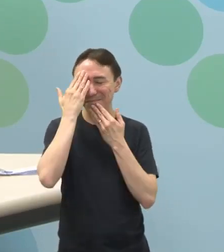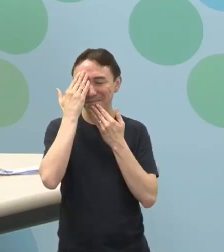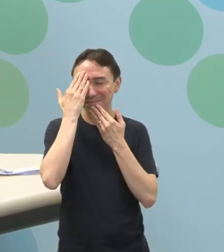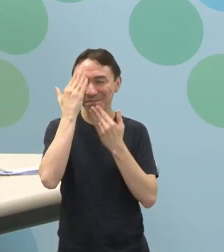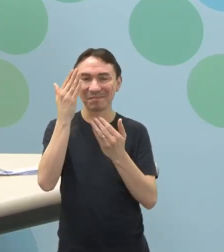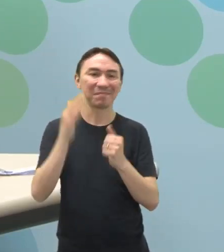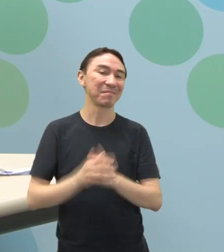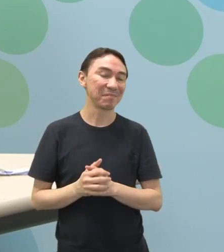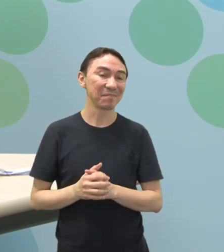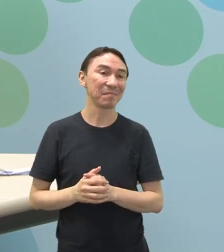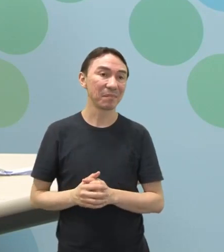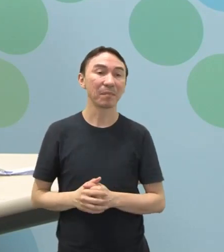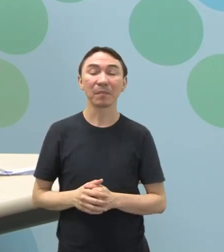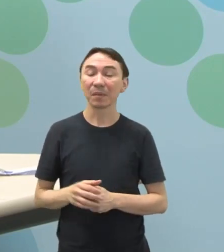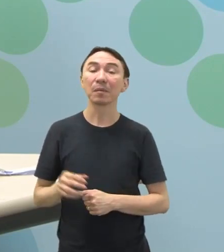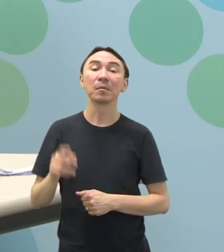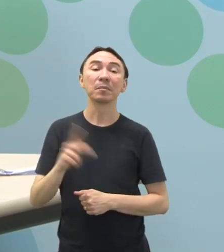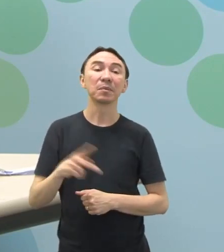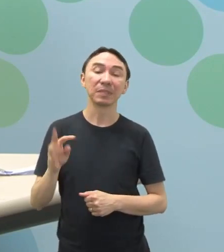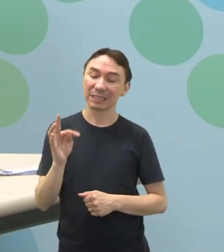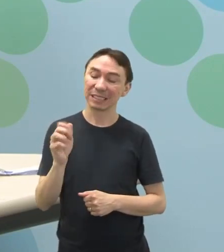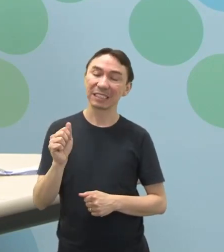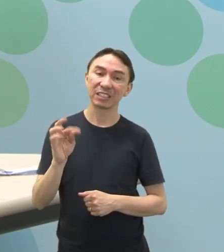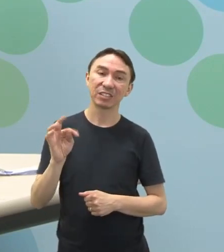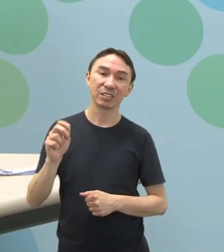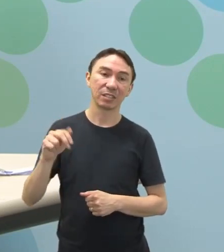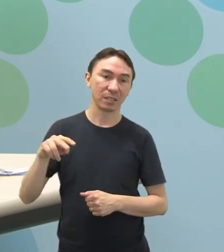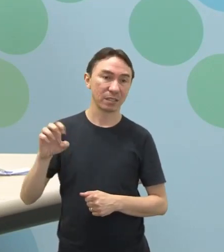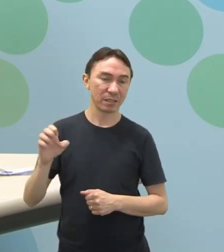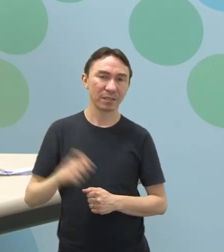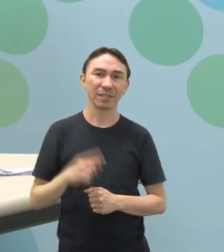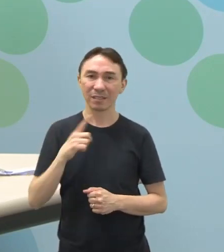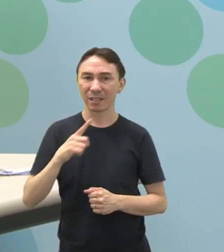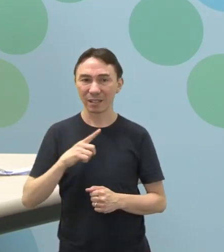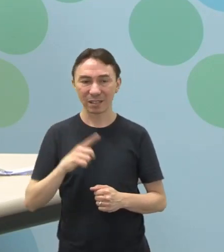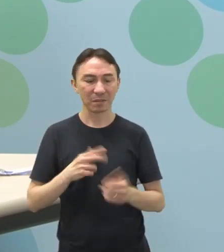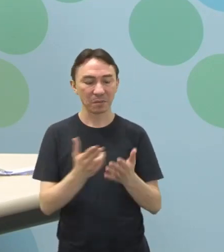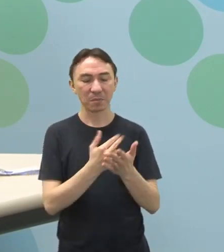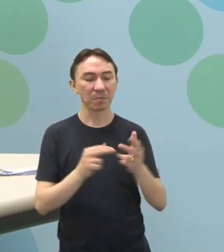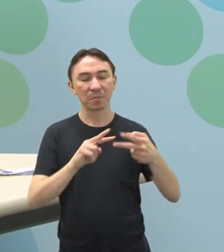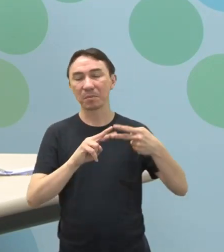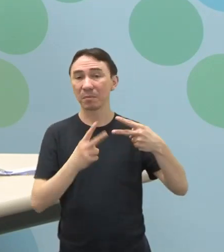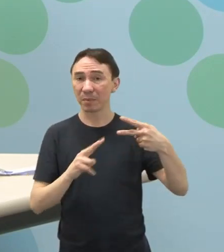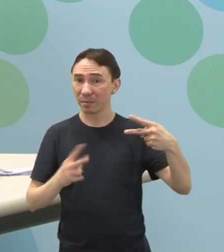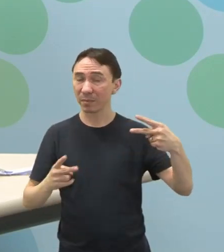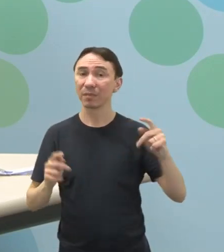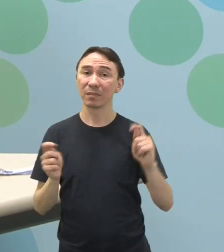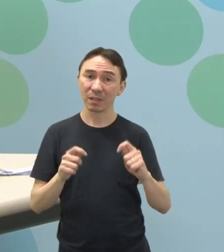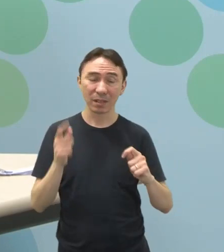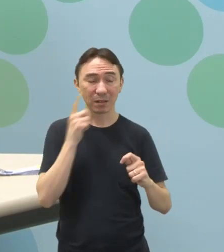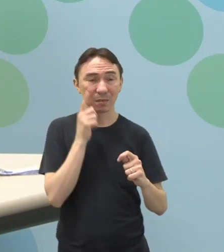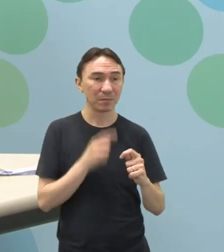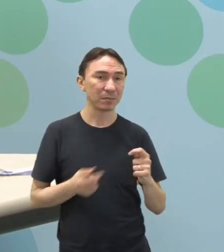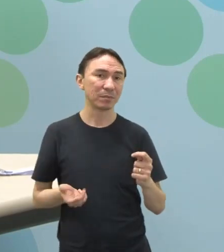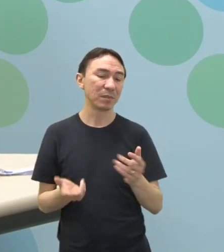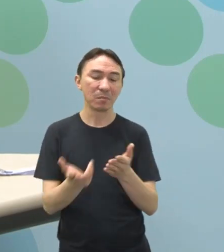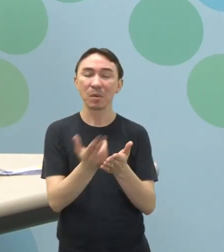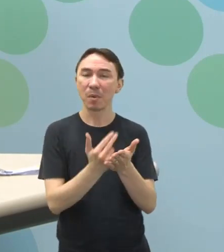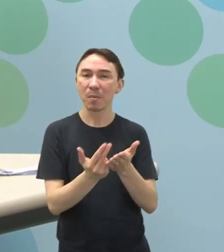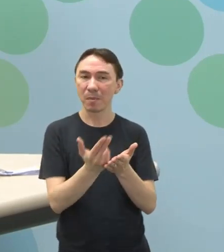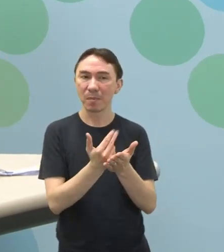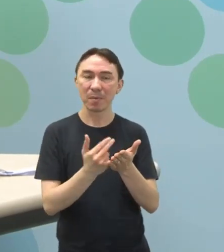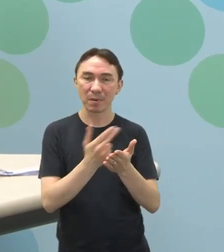Nós temos aqui a participação da professora Tatiane as figuras geométricas a construção né a desenhando as